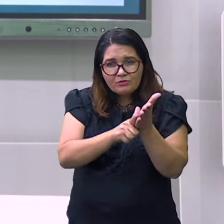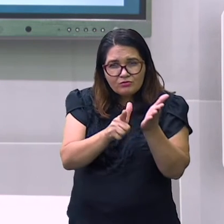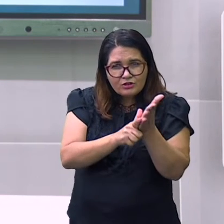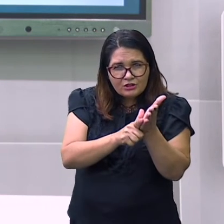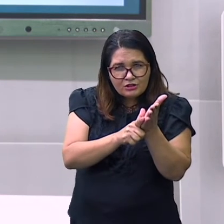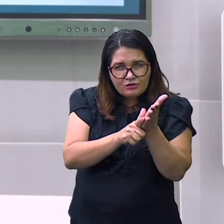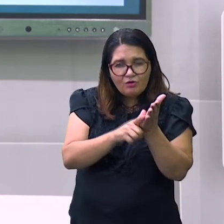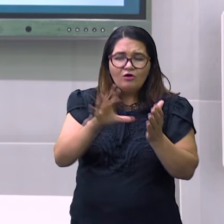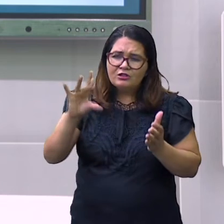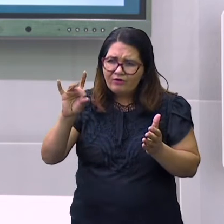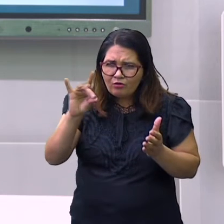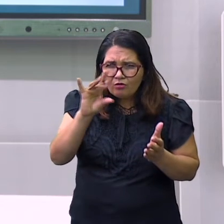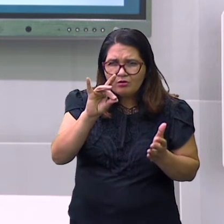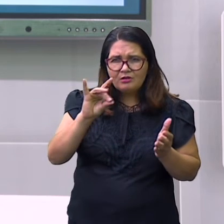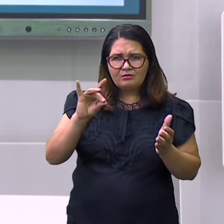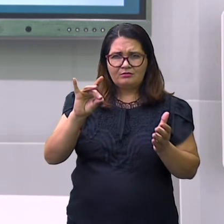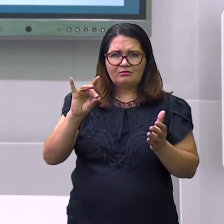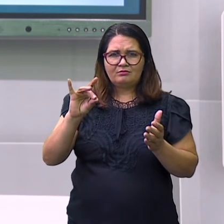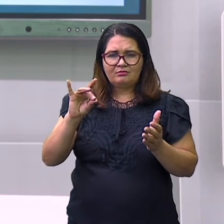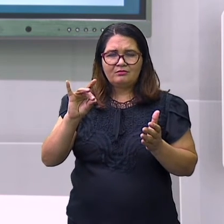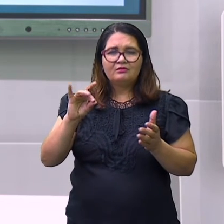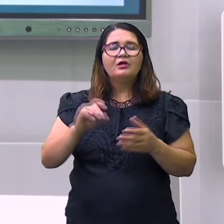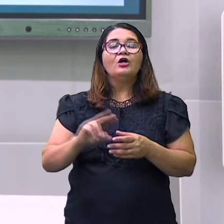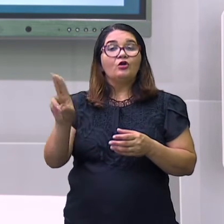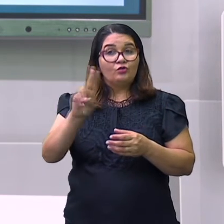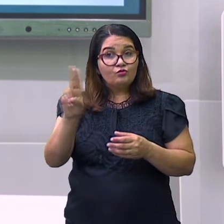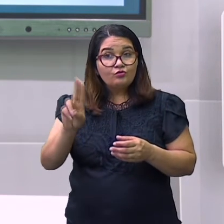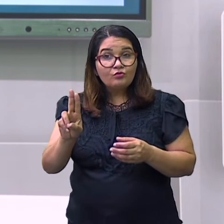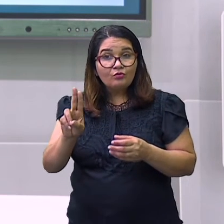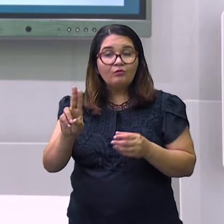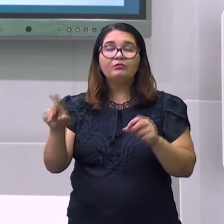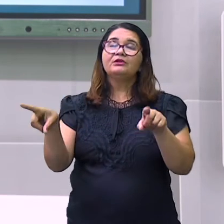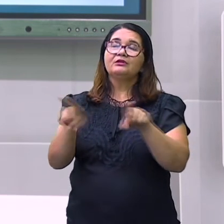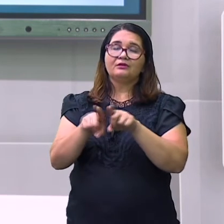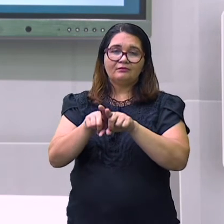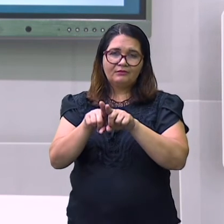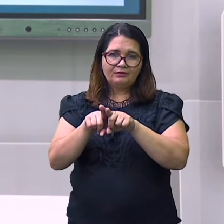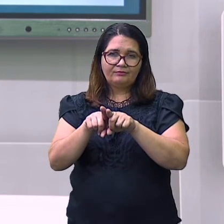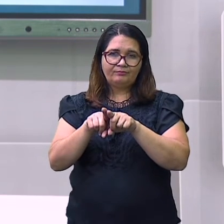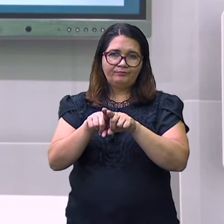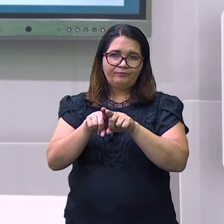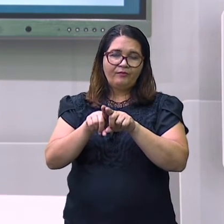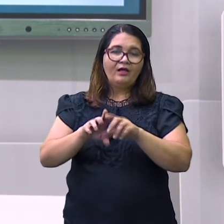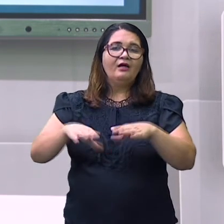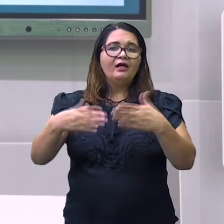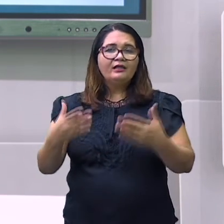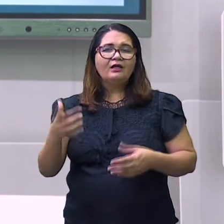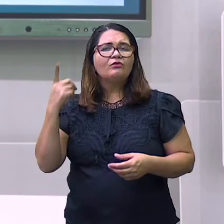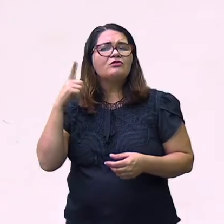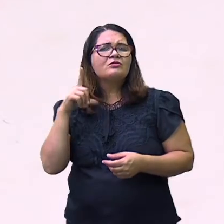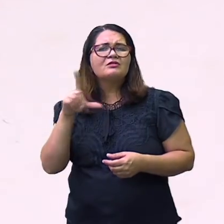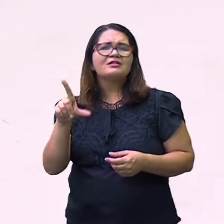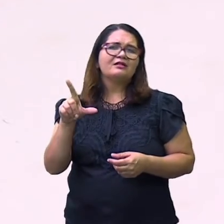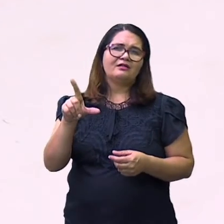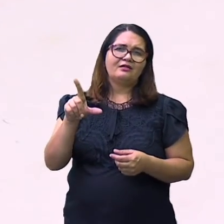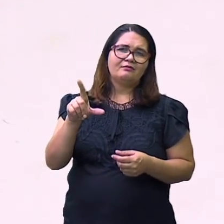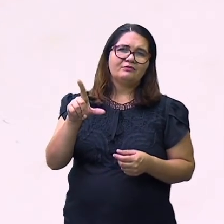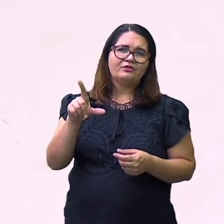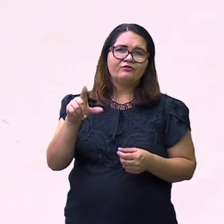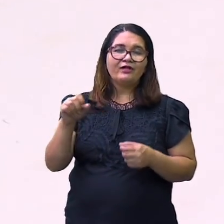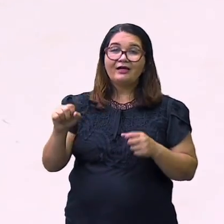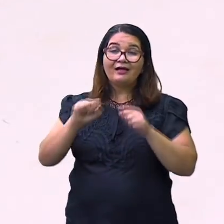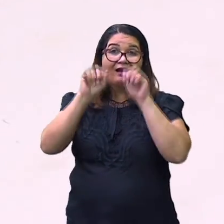esqueça de colocar os nomes, tá bom? E aí a gente consegue numerar, colocar os nomes nas